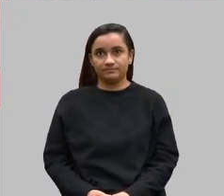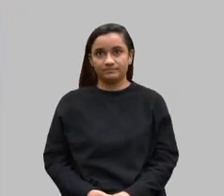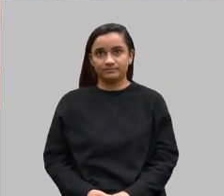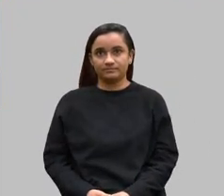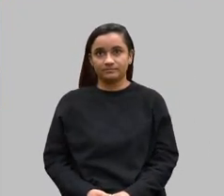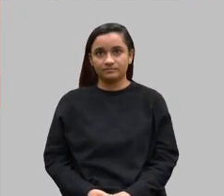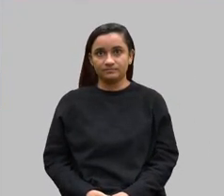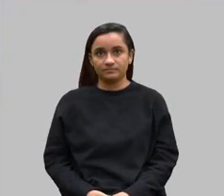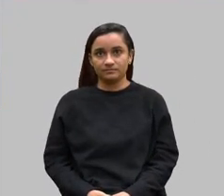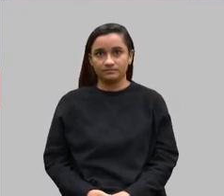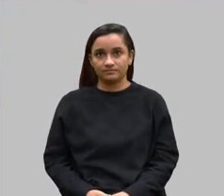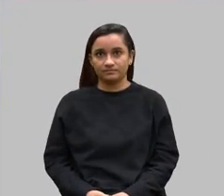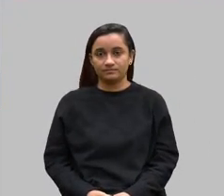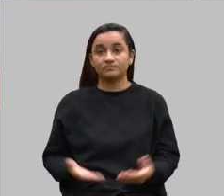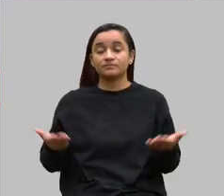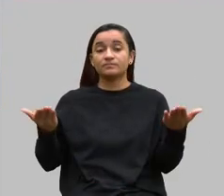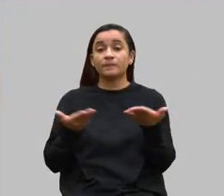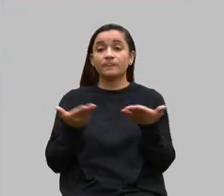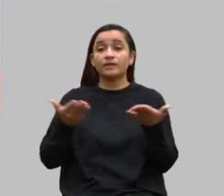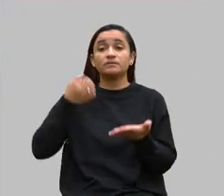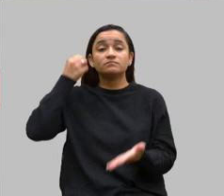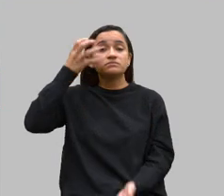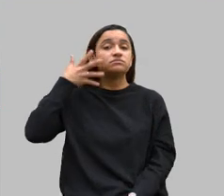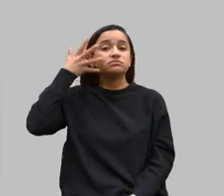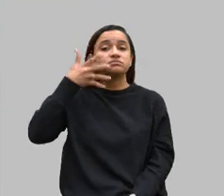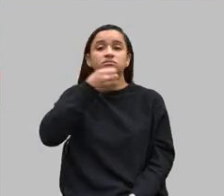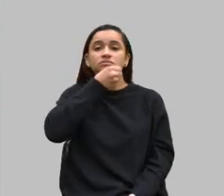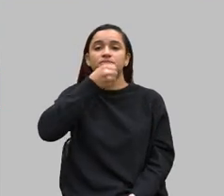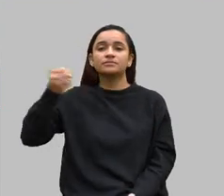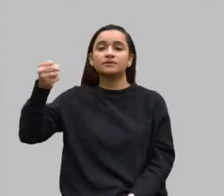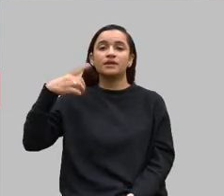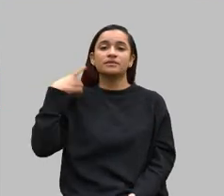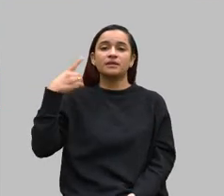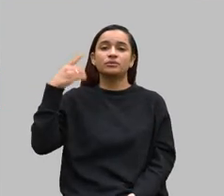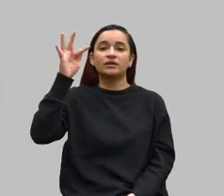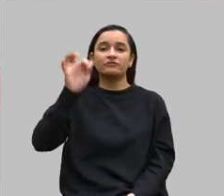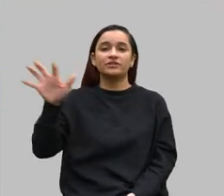dia ouviremos agora o deputado federal